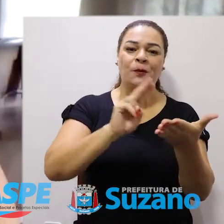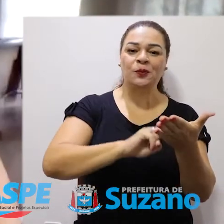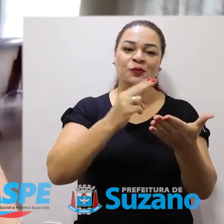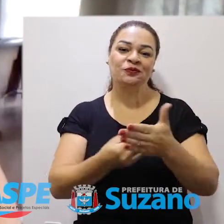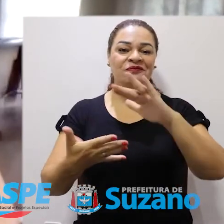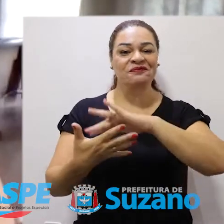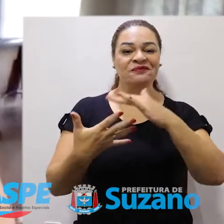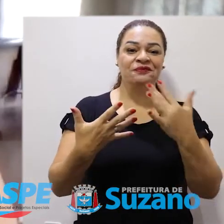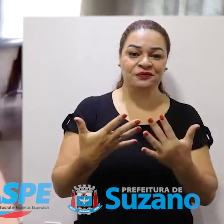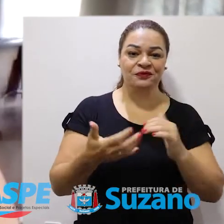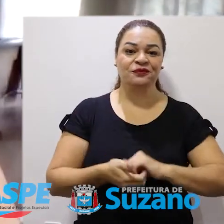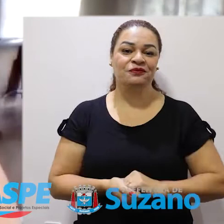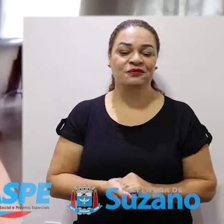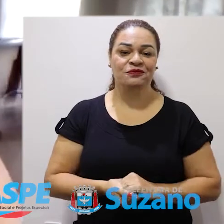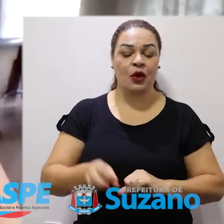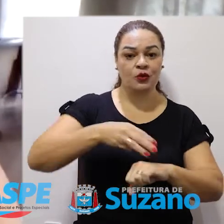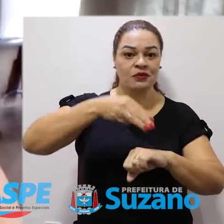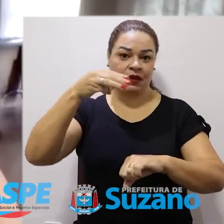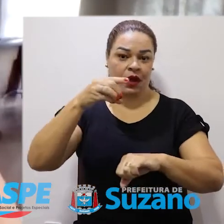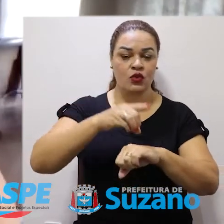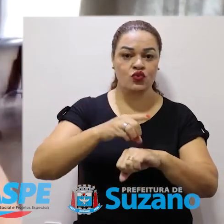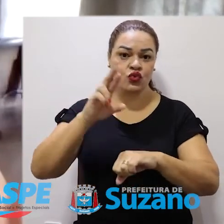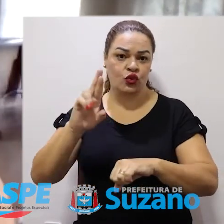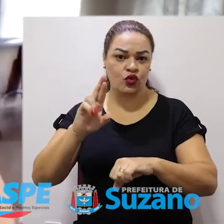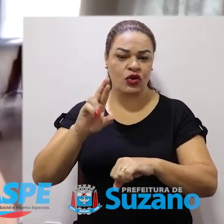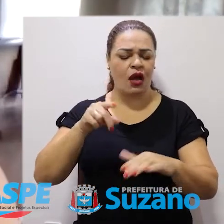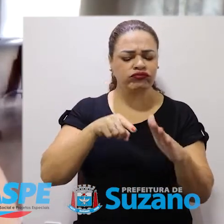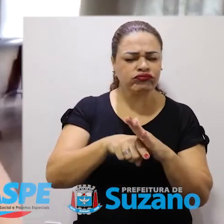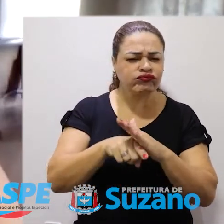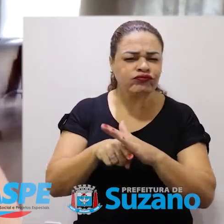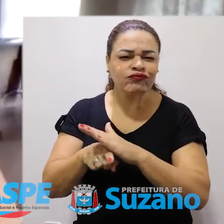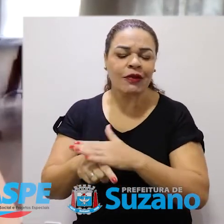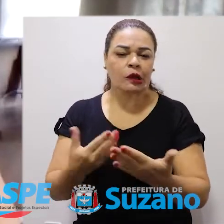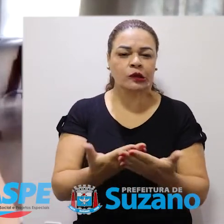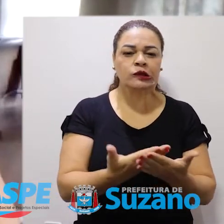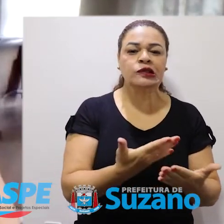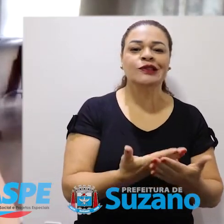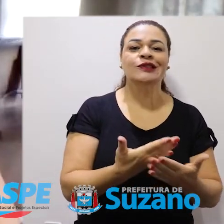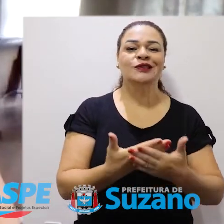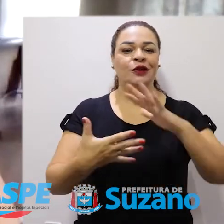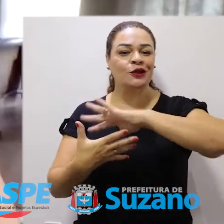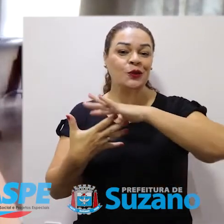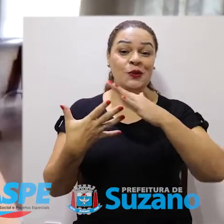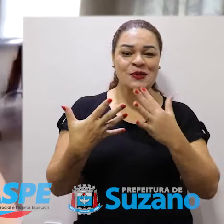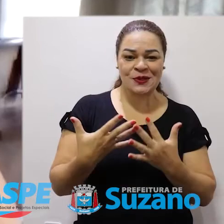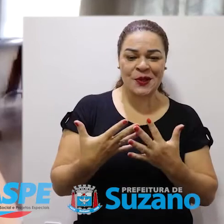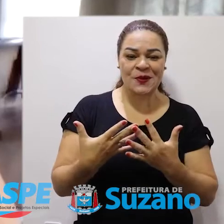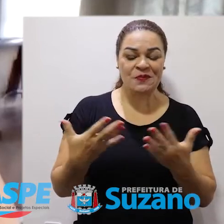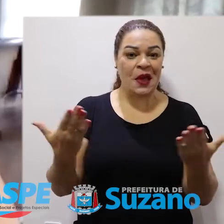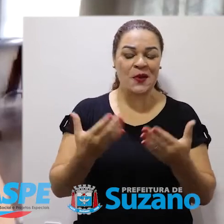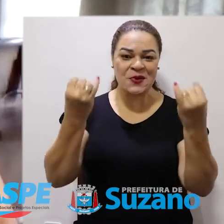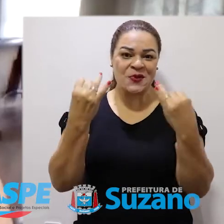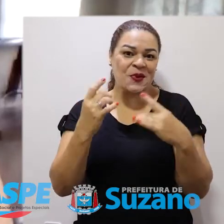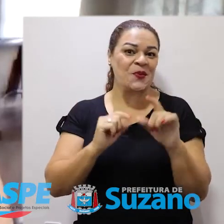meu mestrado e doutorado foi muito trabalhado nessa área, né, da língua de sinais. Então, estou aqui para conversar